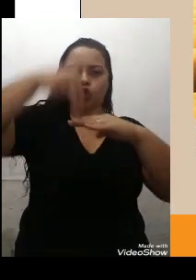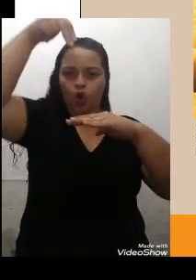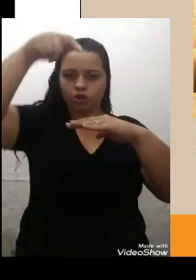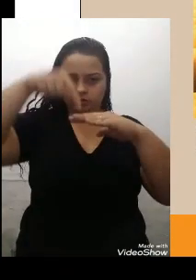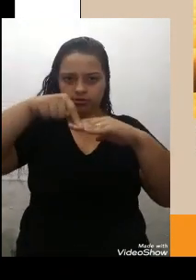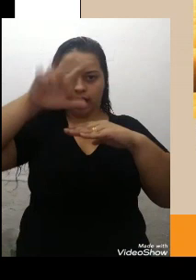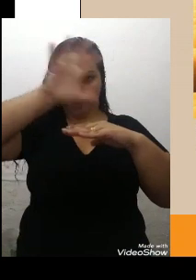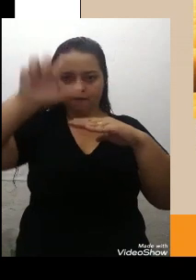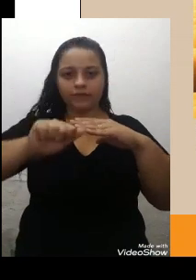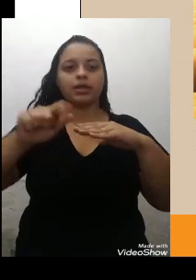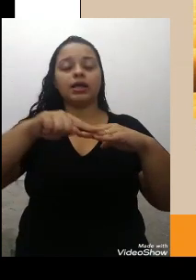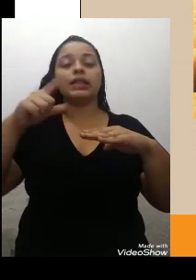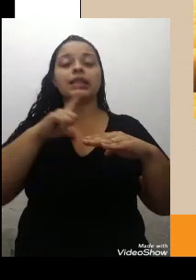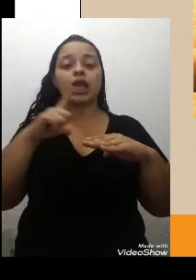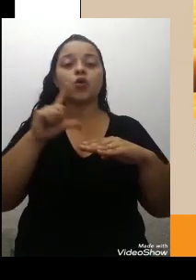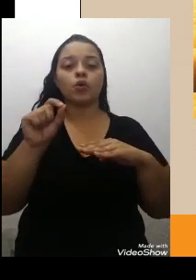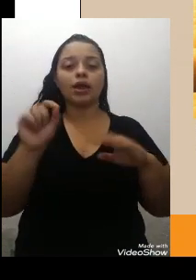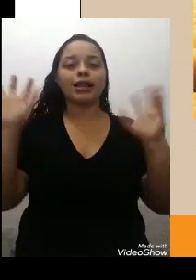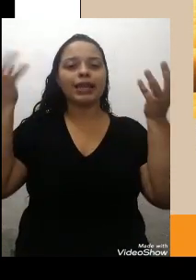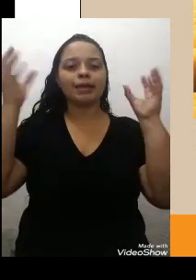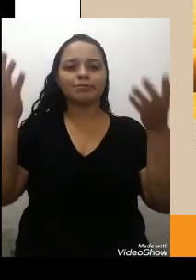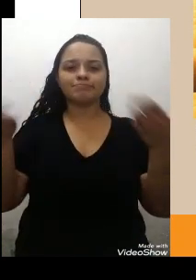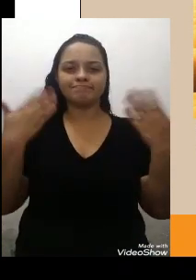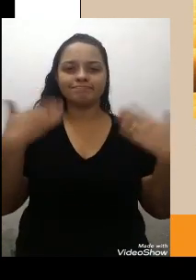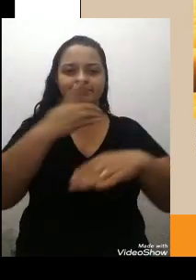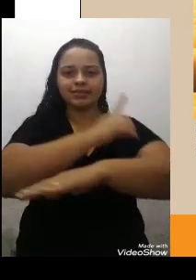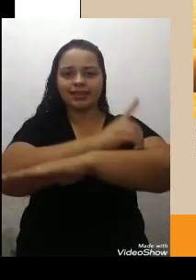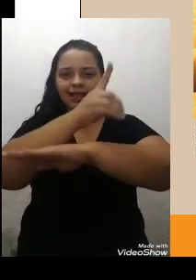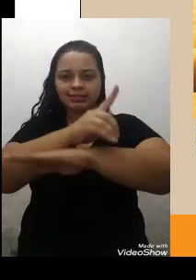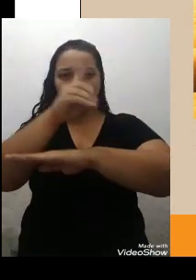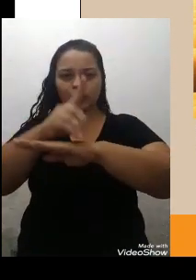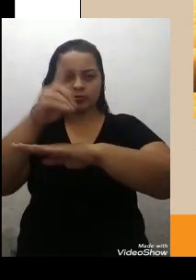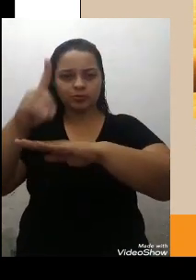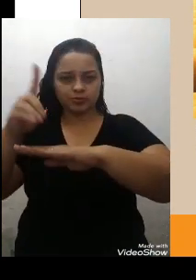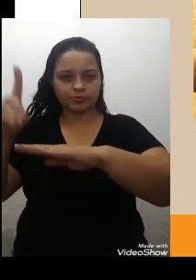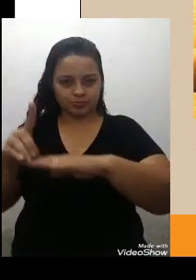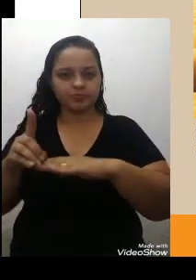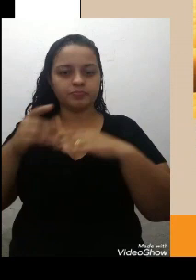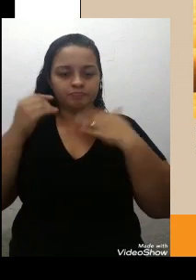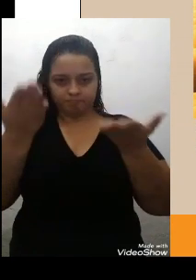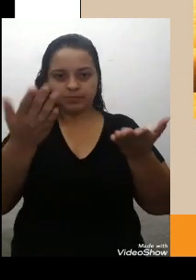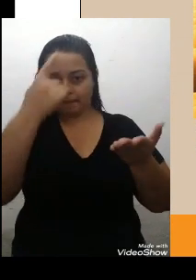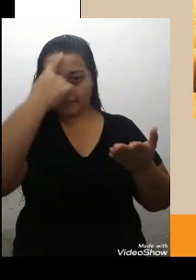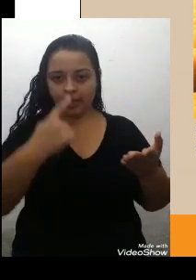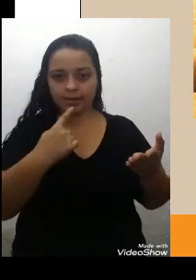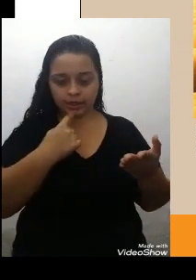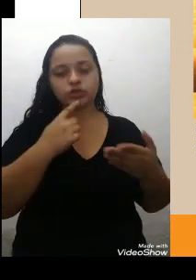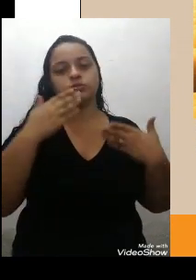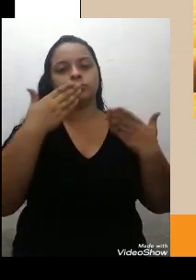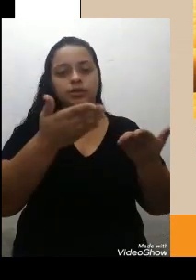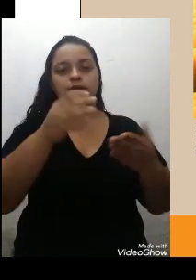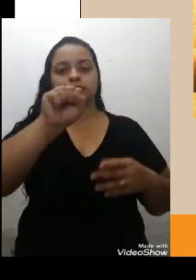vai encontrar um clima mais desértico, como por exemplo, que está representado nessa imagem, o deserto